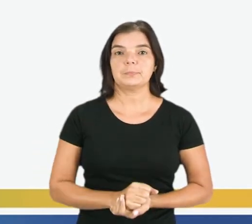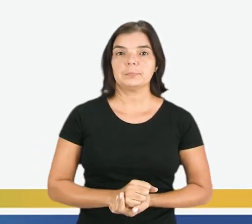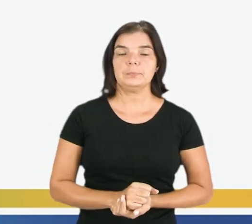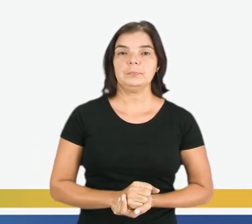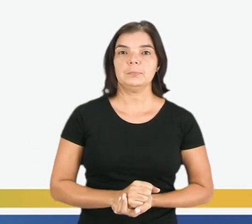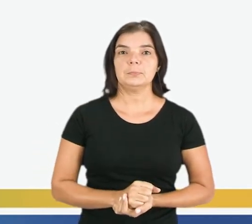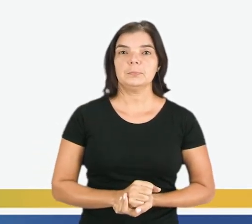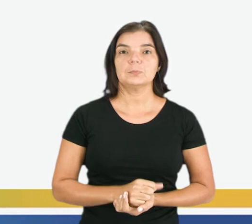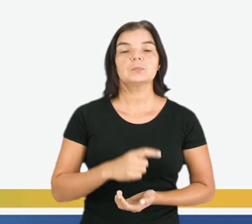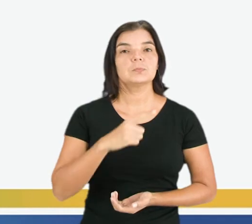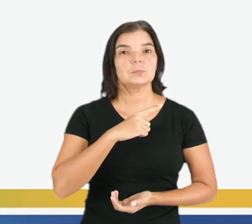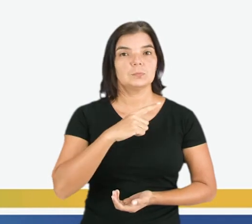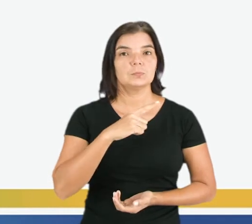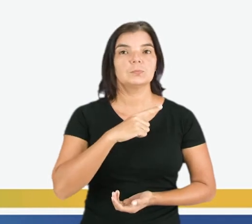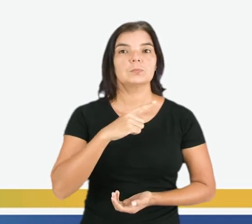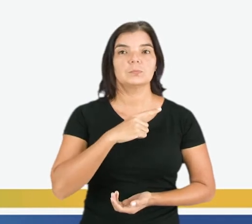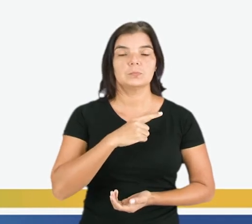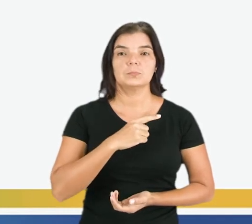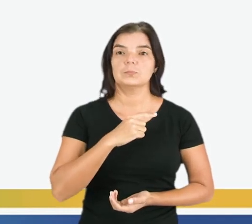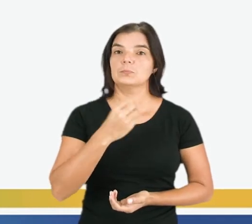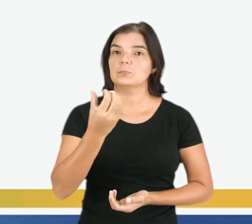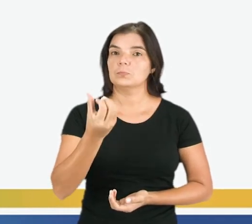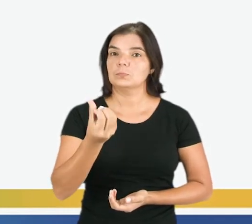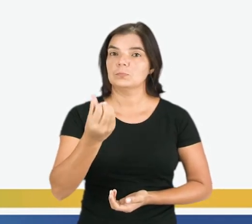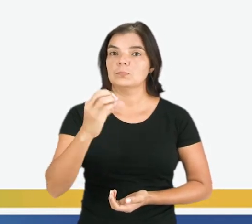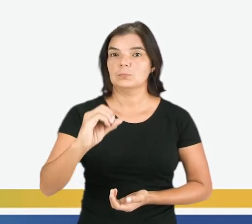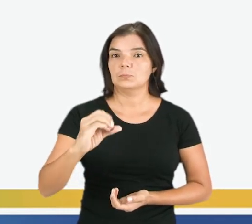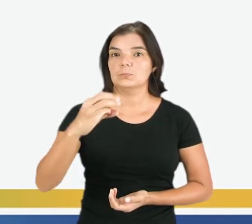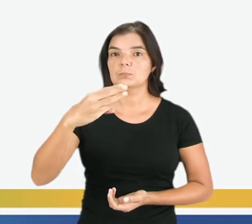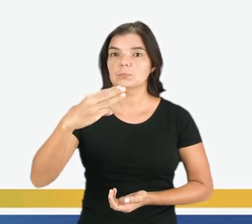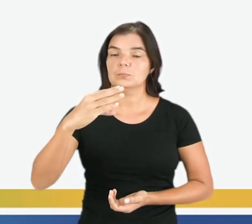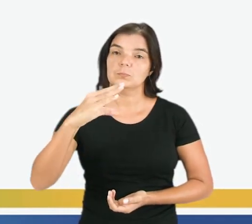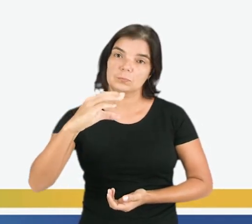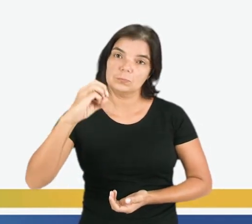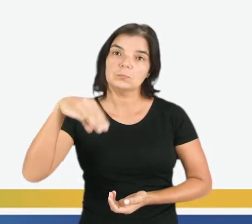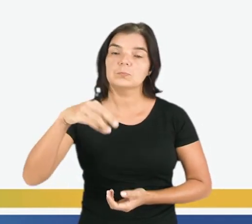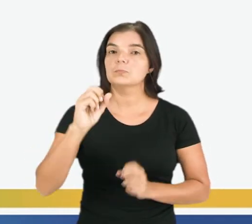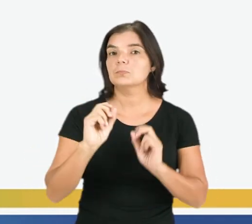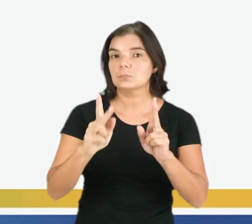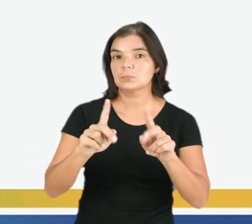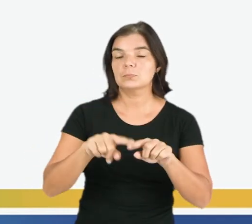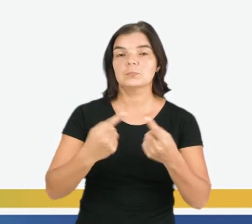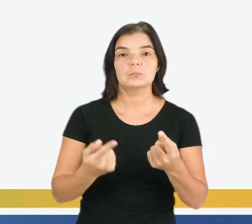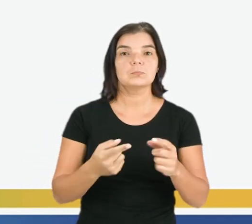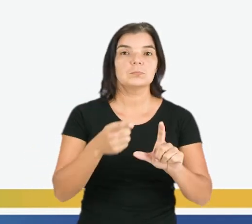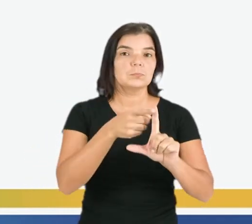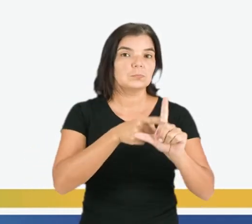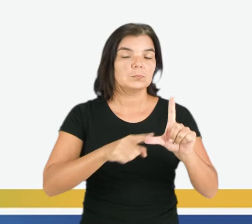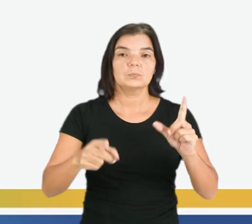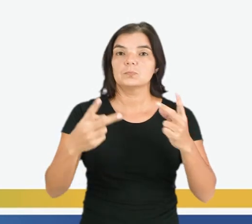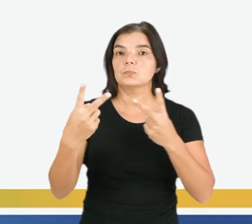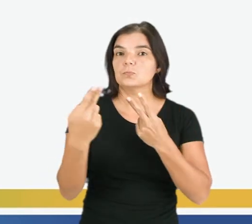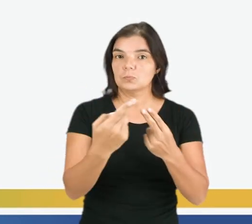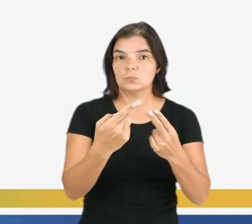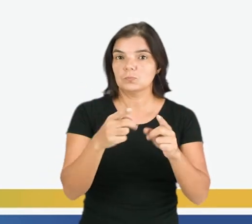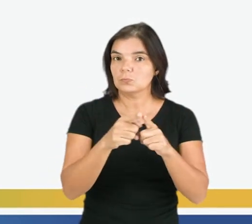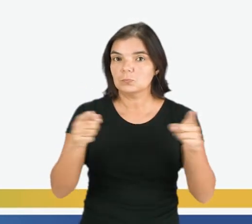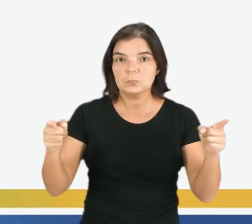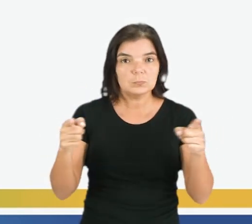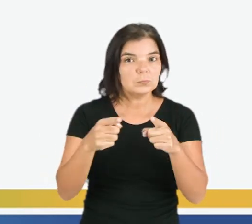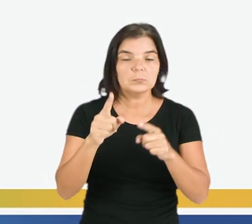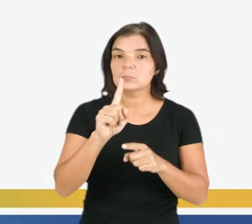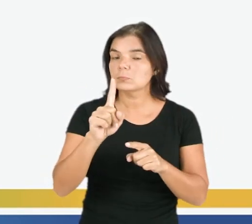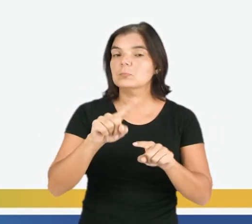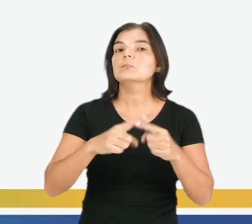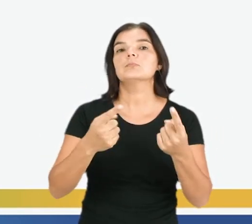Ó, ela tem 60 centímetros, ok? Não é você pegar uma régua, toda régua vai ter o mesmo tamanho, não.